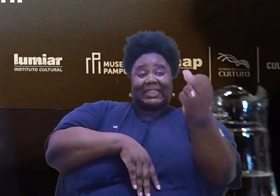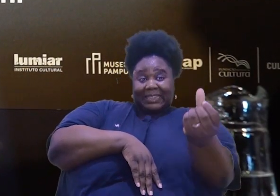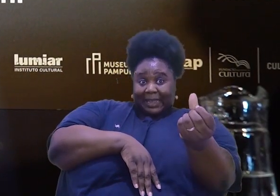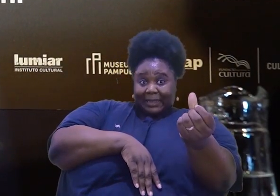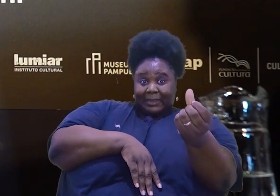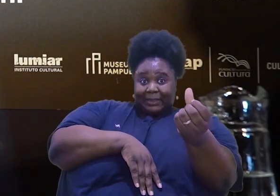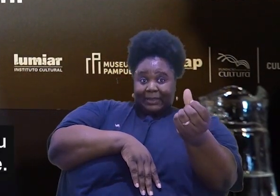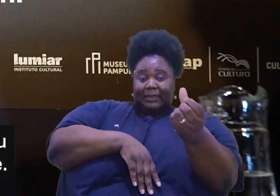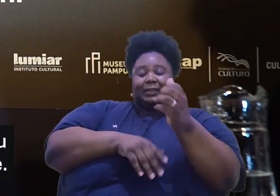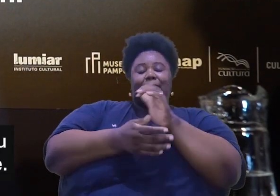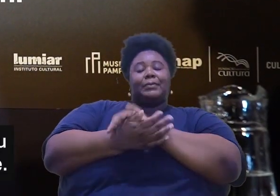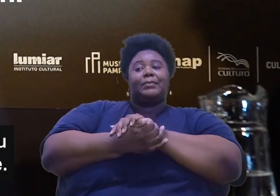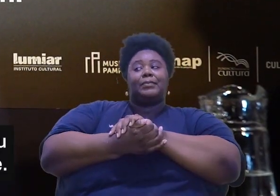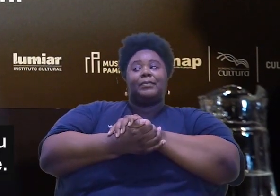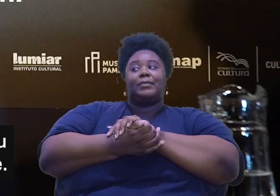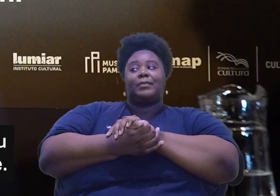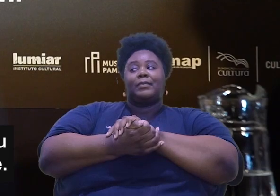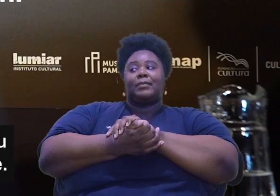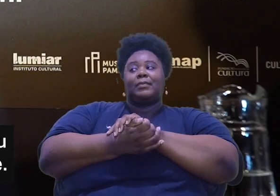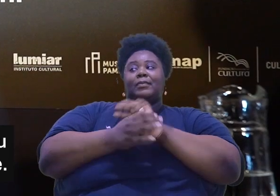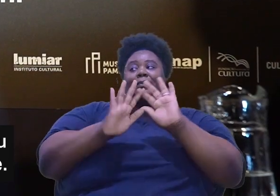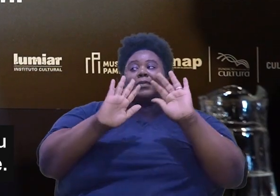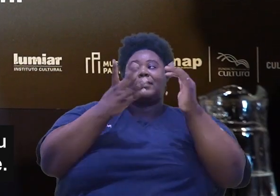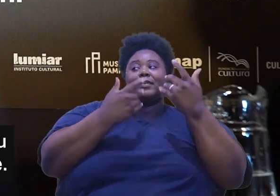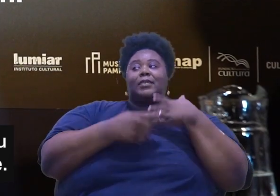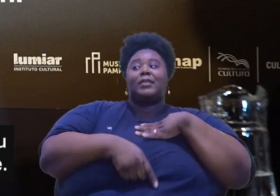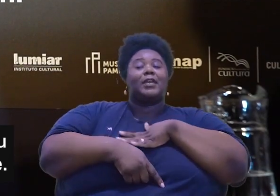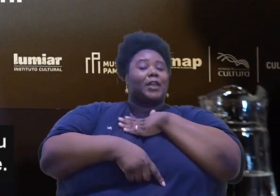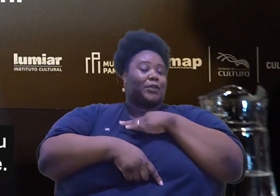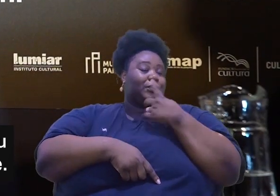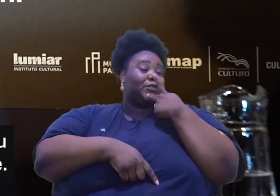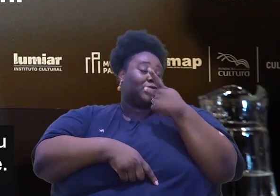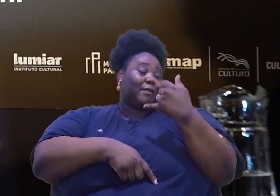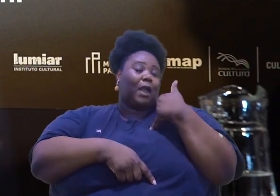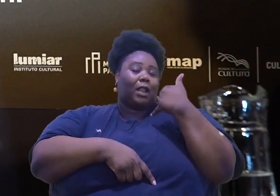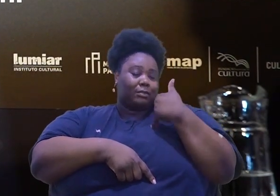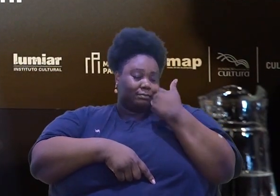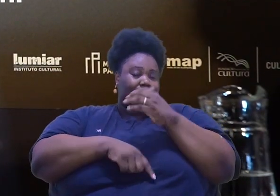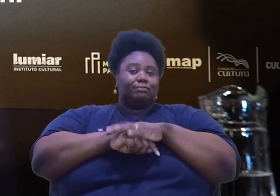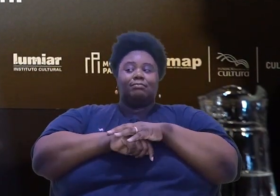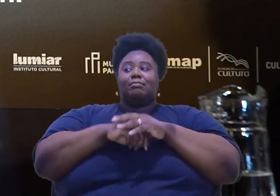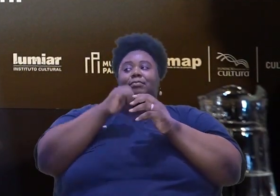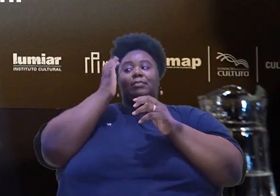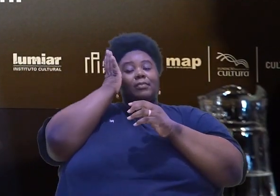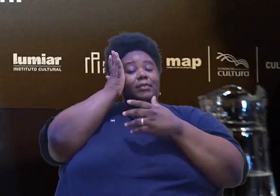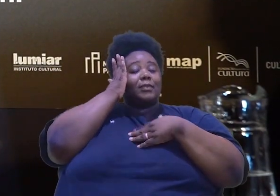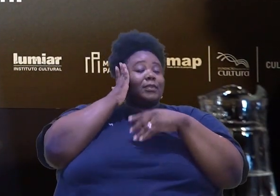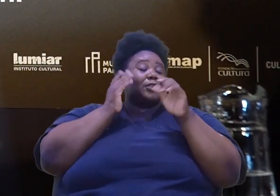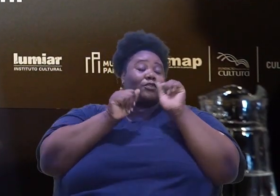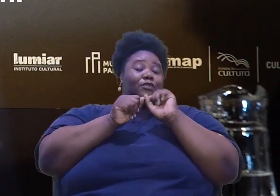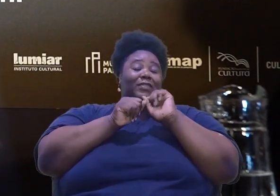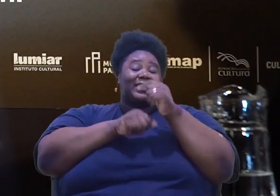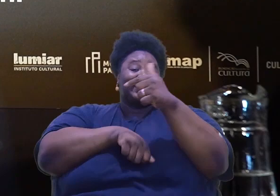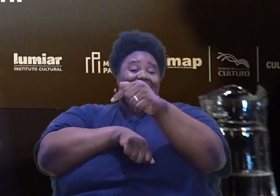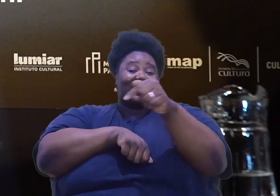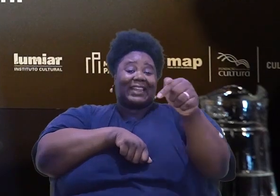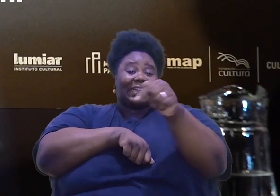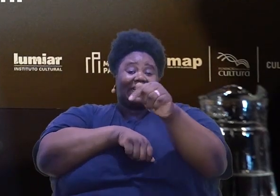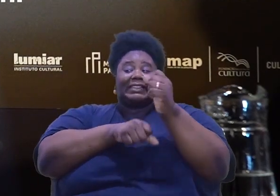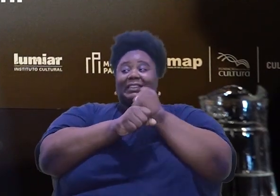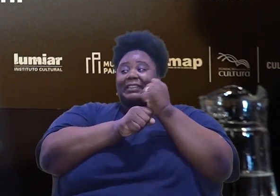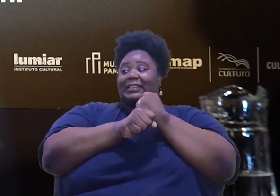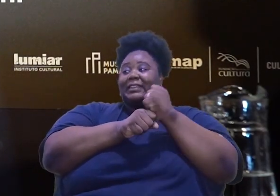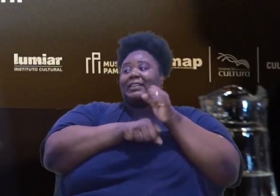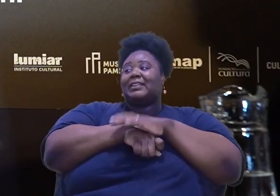1946. Meu aniversário foi outro dia, porque eu gosto muito de falar a minha idade, tá, gente? Eu acabei de fazer 77 anos. Fico